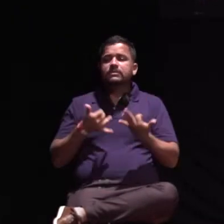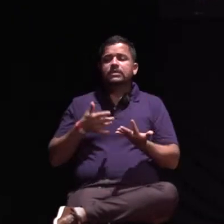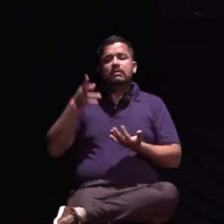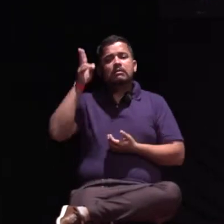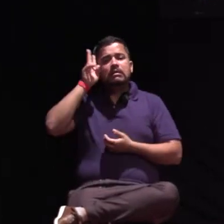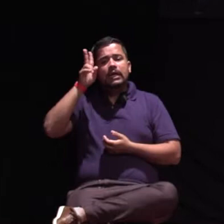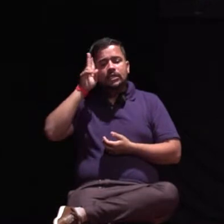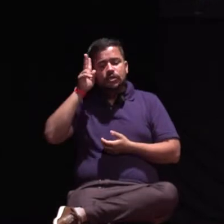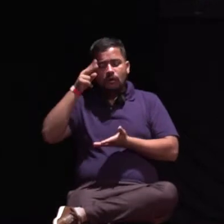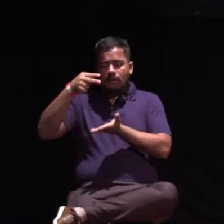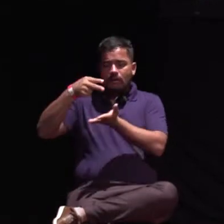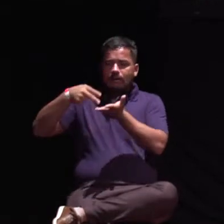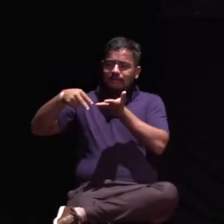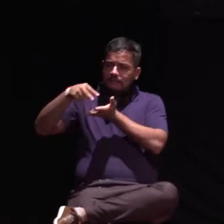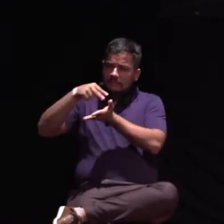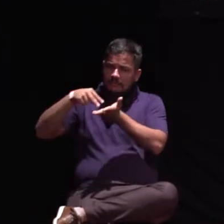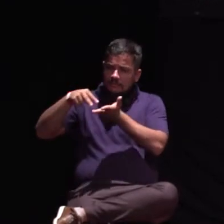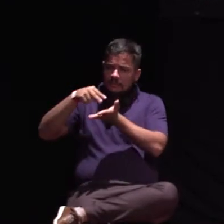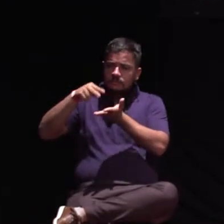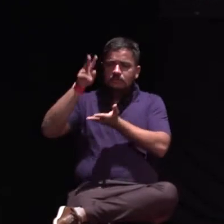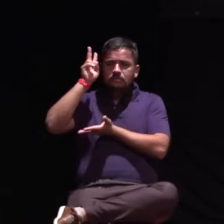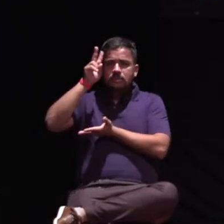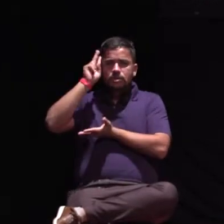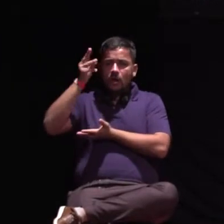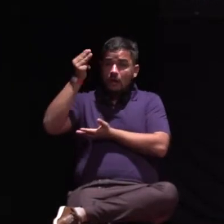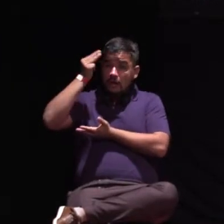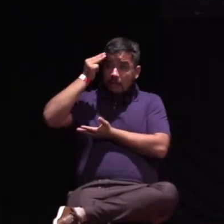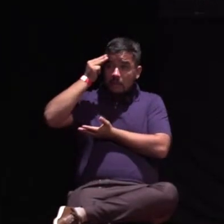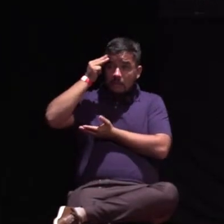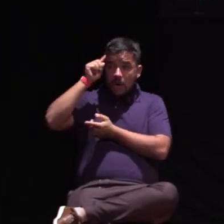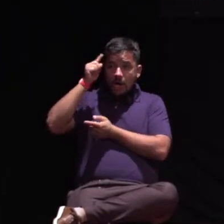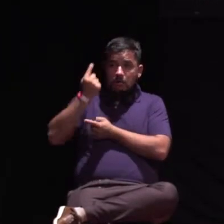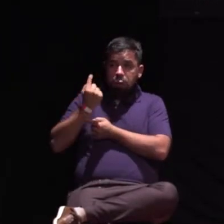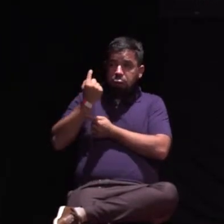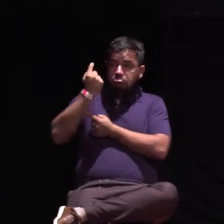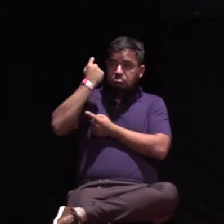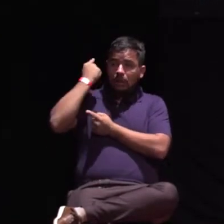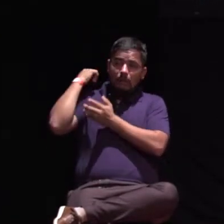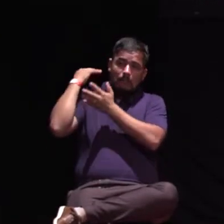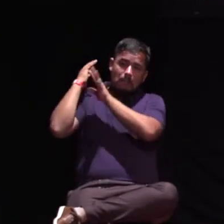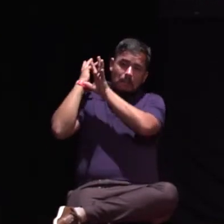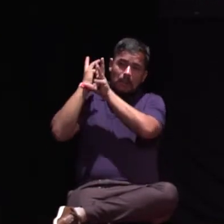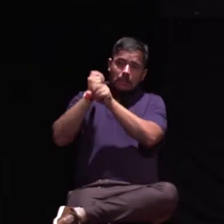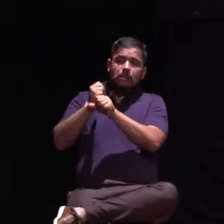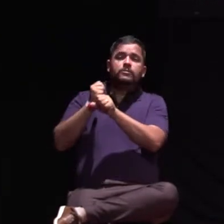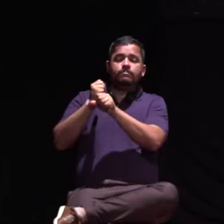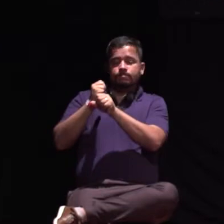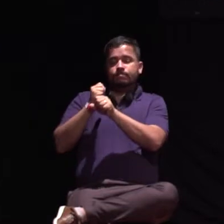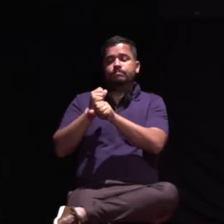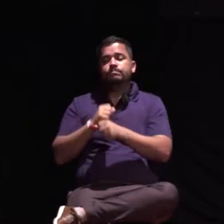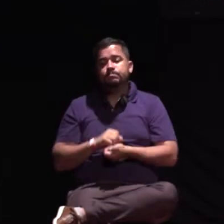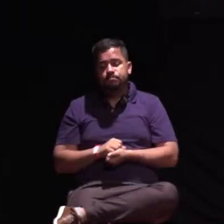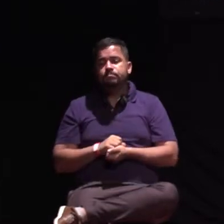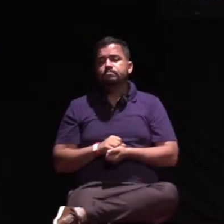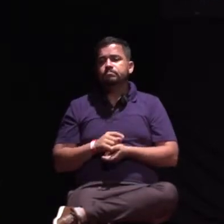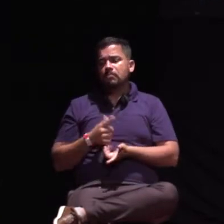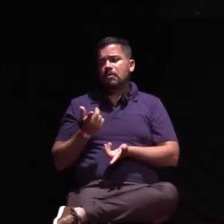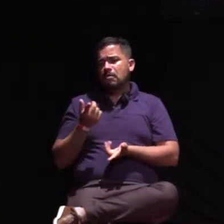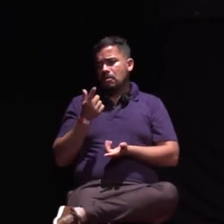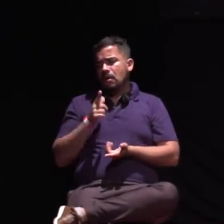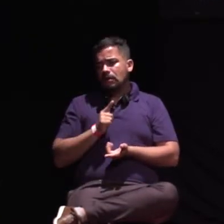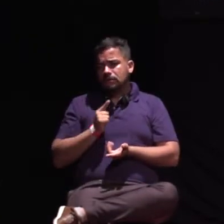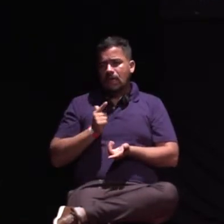dança como uma história da memória da dança, dos rastros da dança. Então, acho que